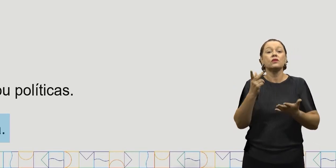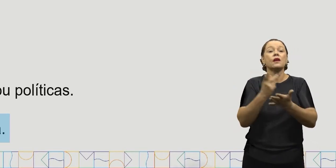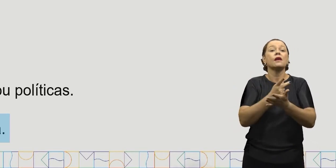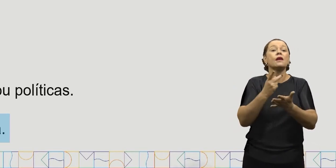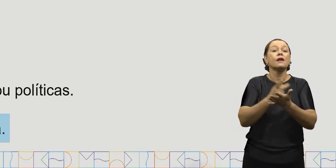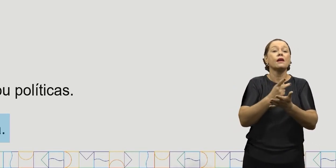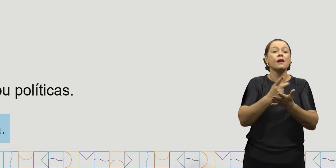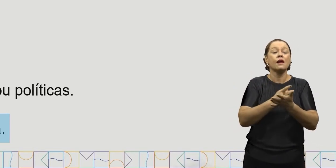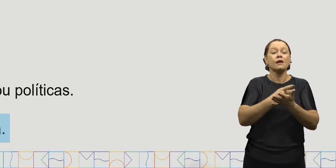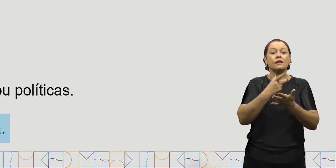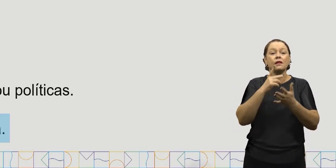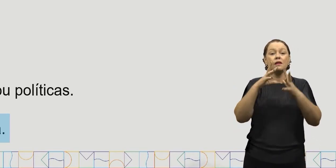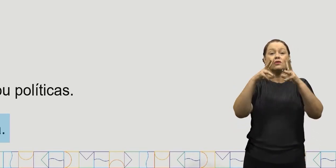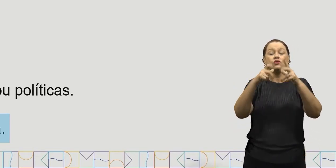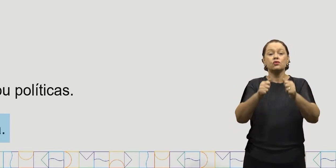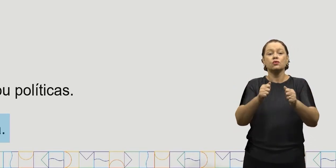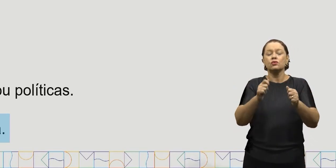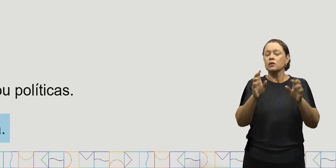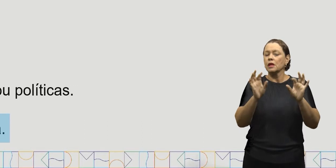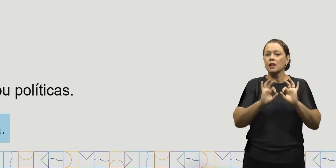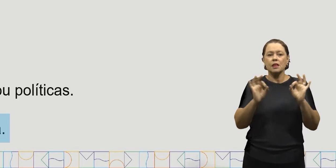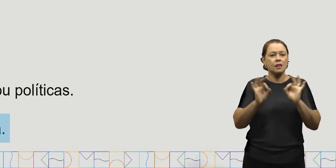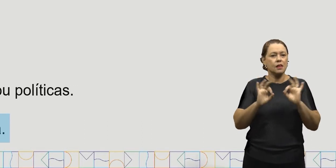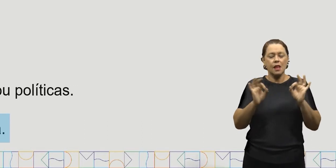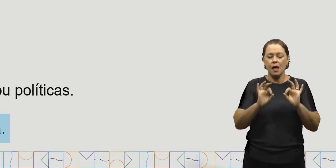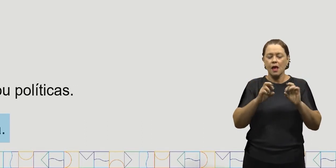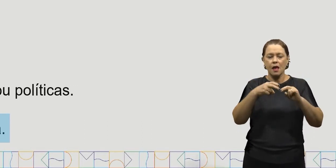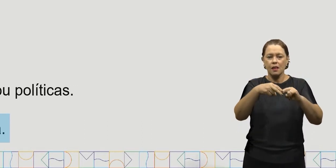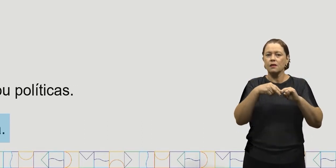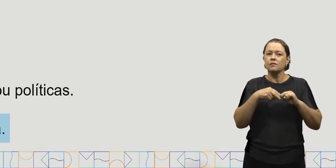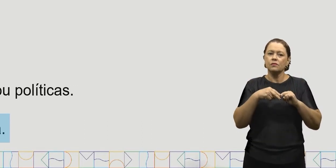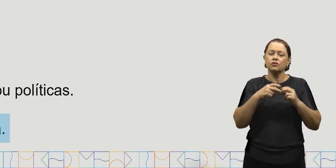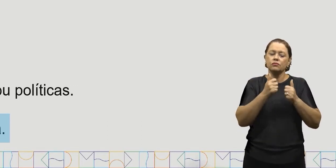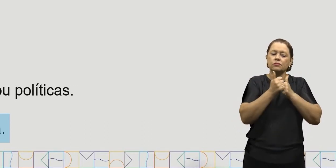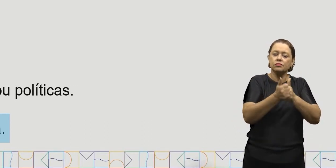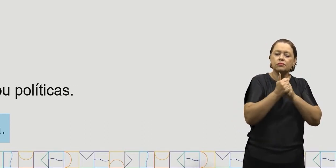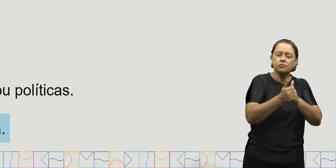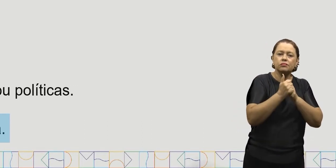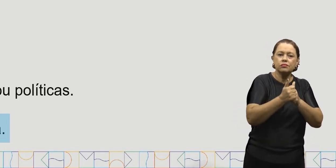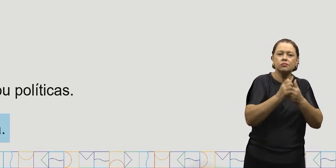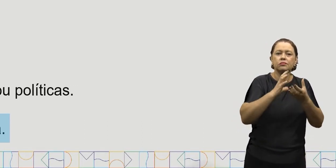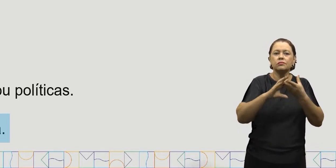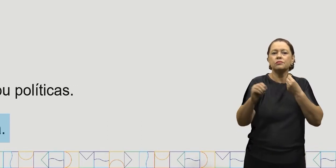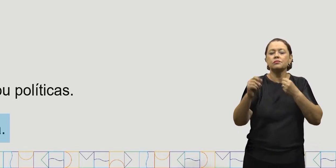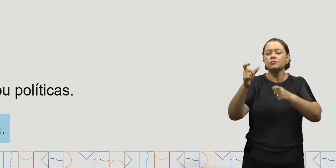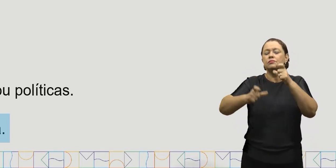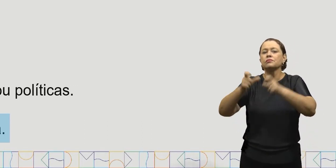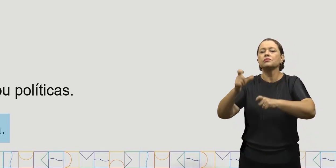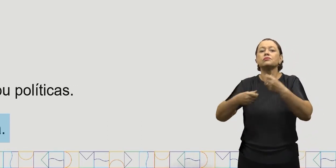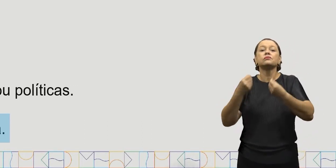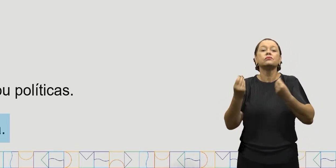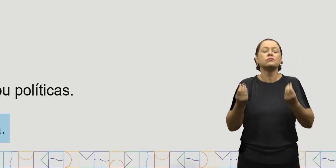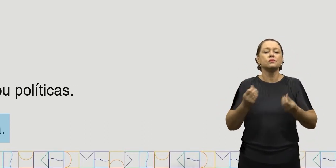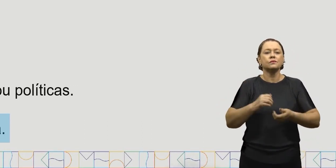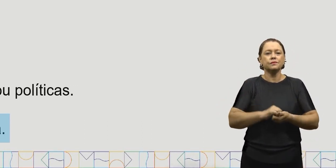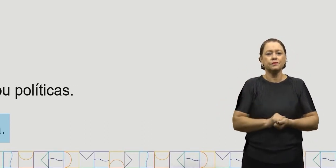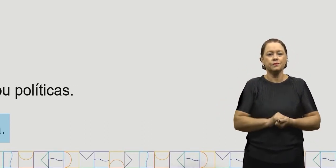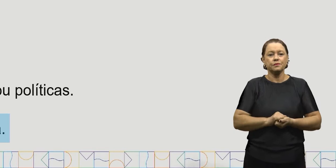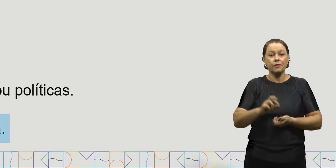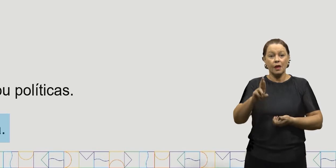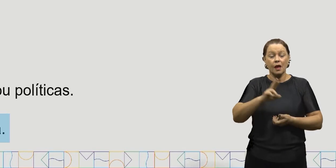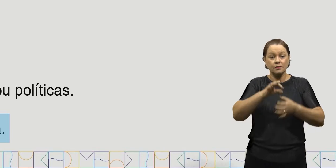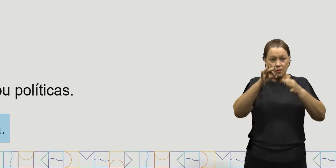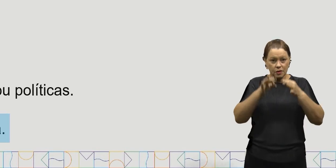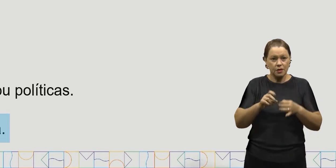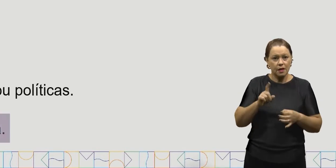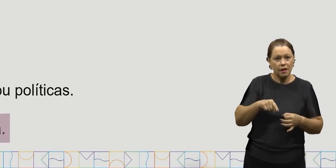dessas alternativas é um motivo que não é determinante para a perseguição de refugiados em seu país de origem? A alternativa